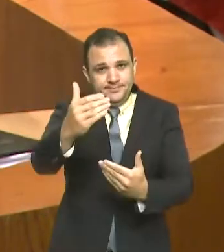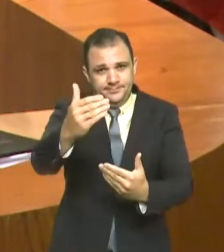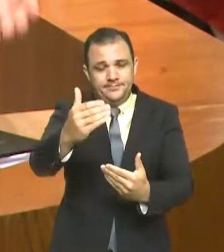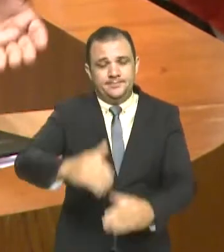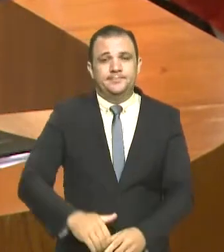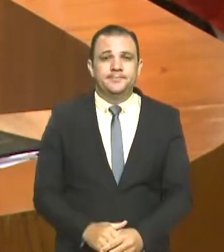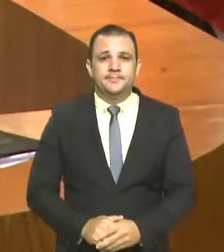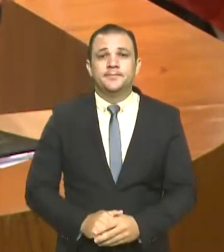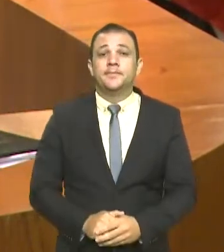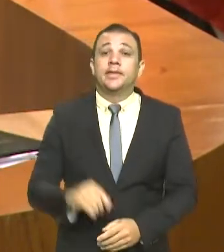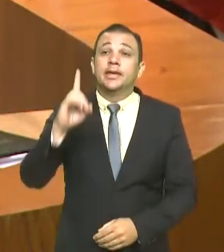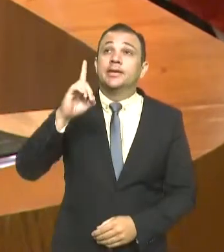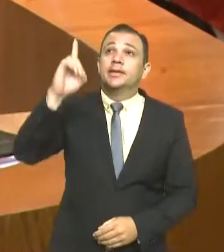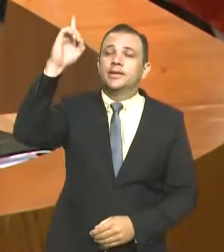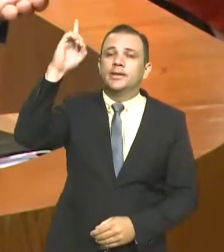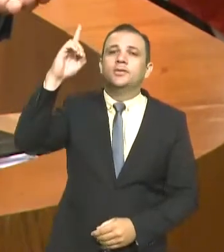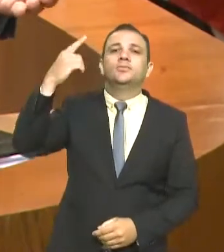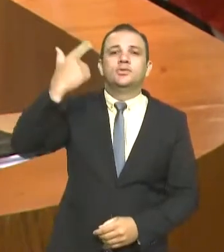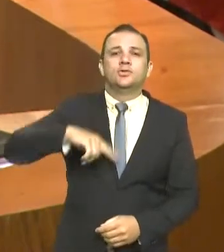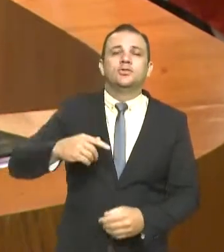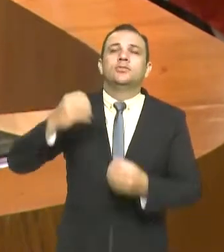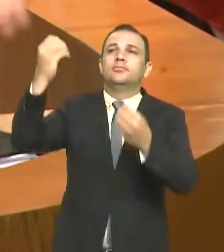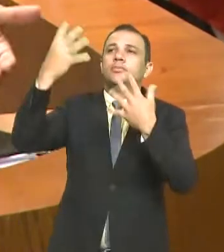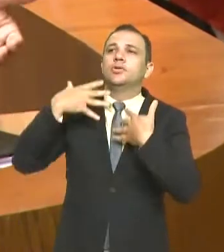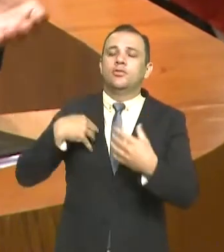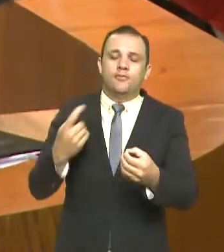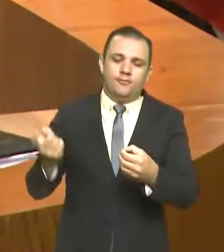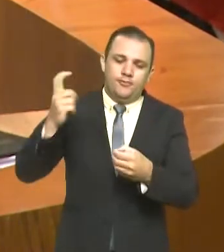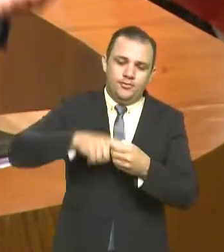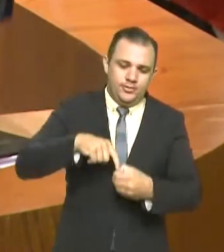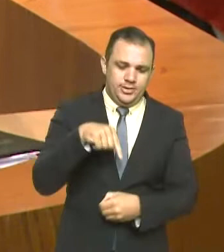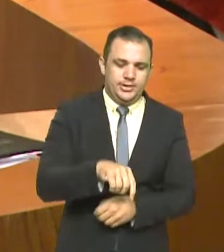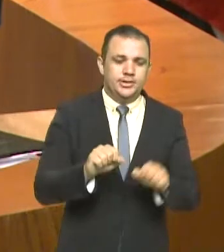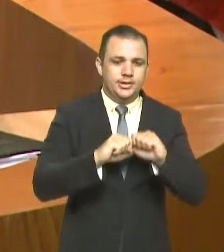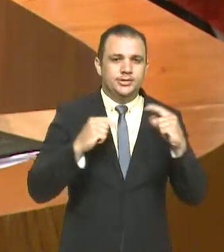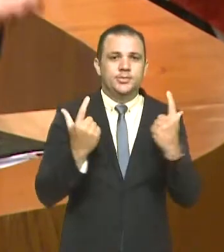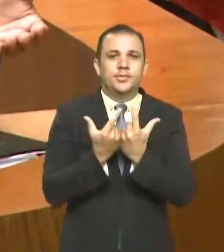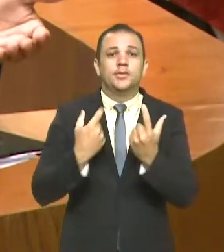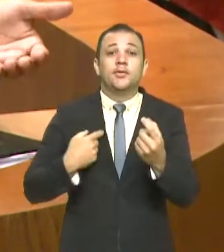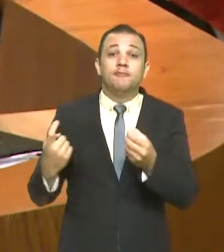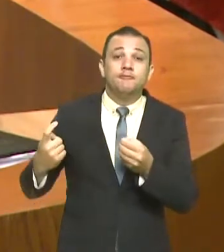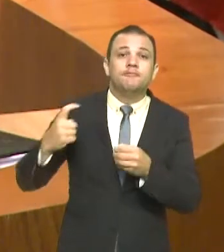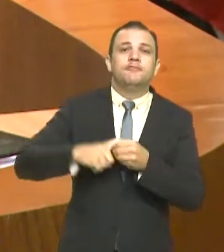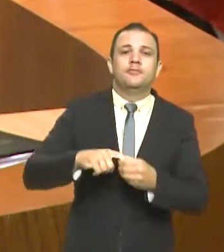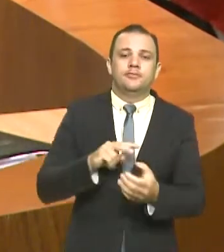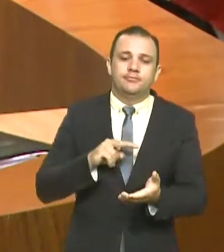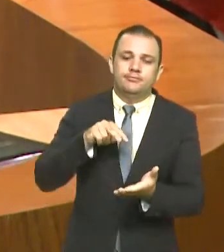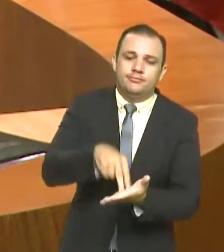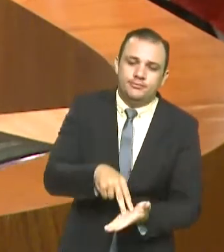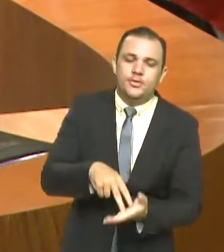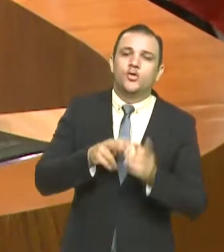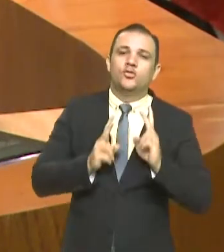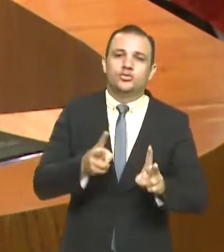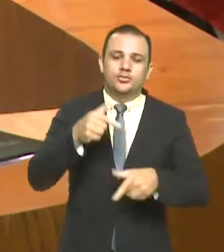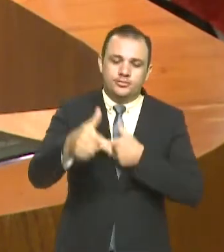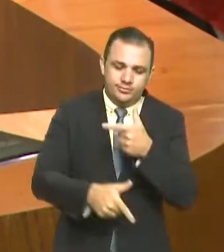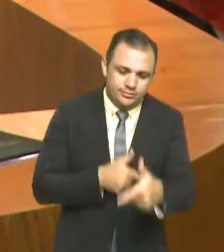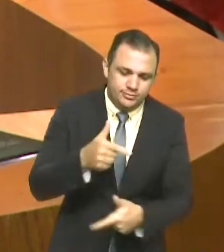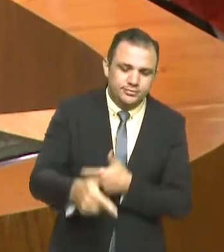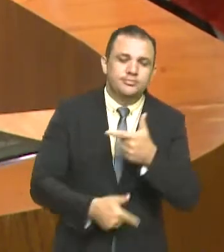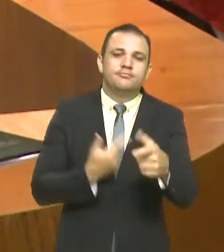Gratidão. Deus me trouxe para esta casa de volta, para que eu continue fazendo meu trabalho e defendendo.